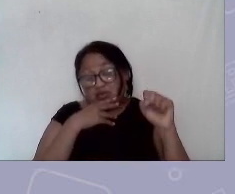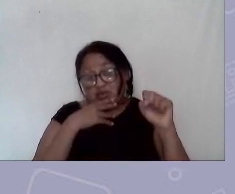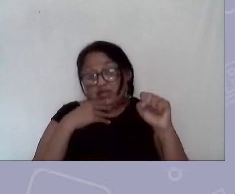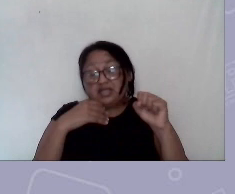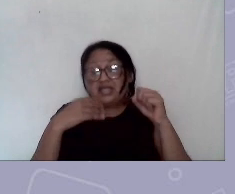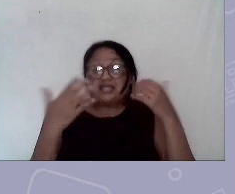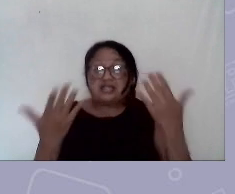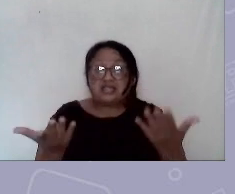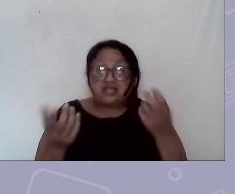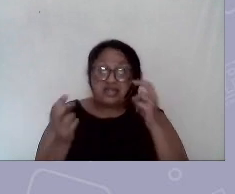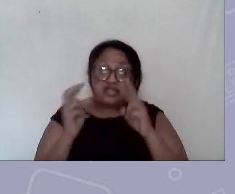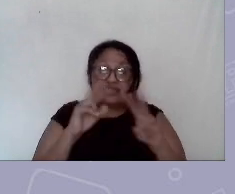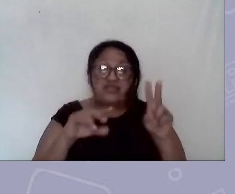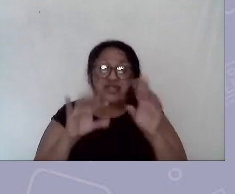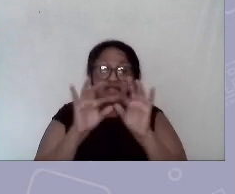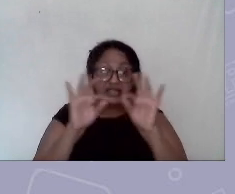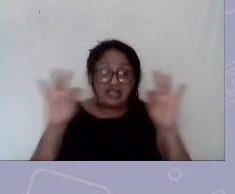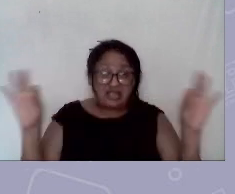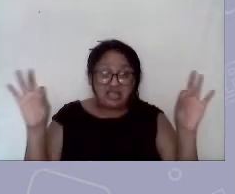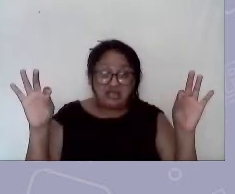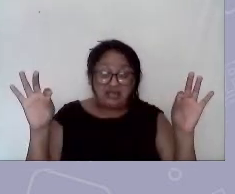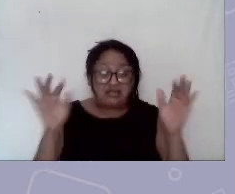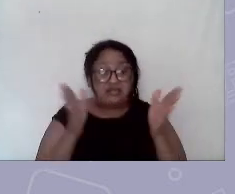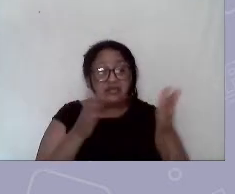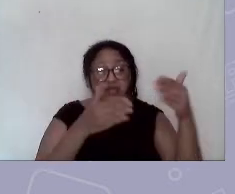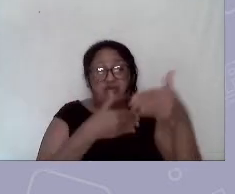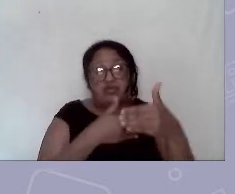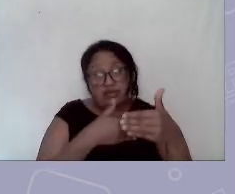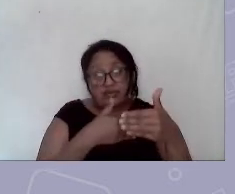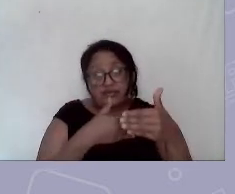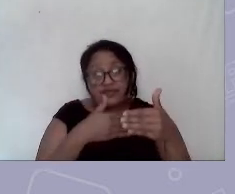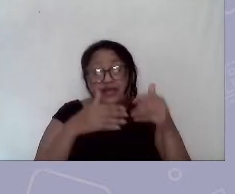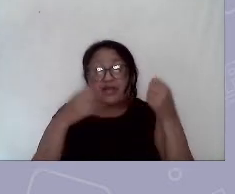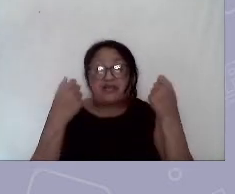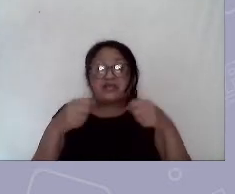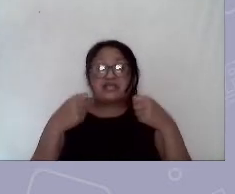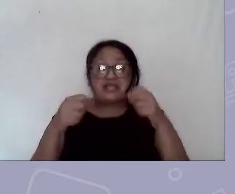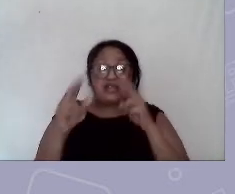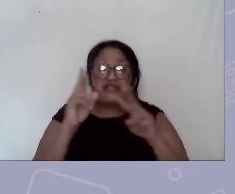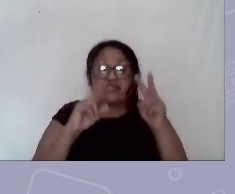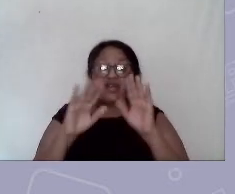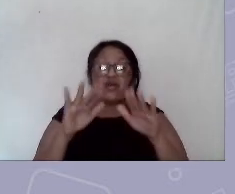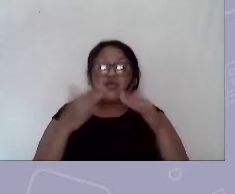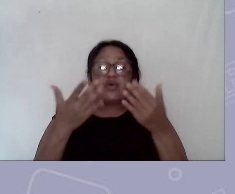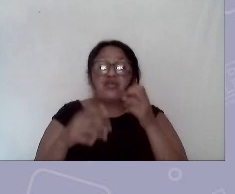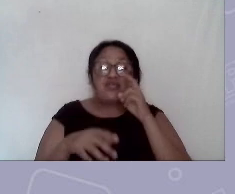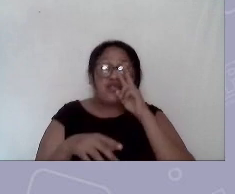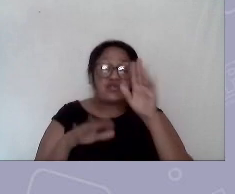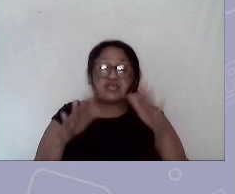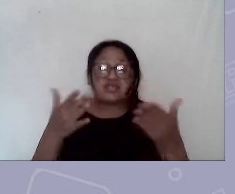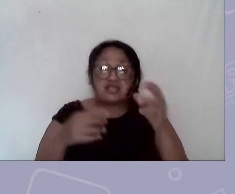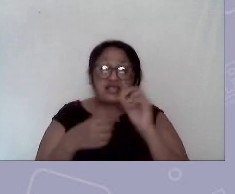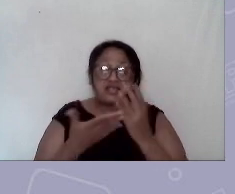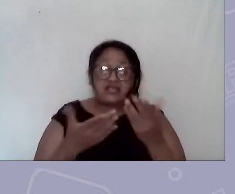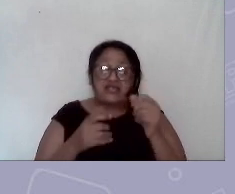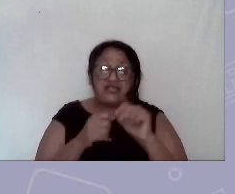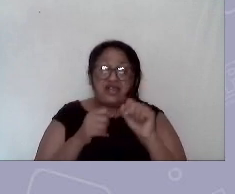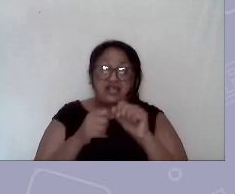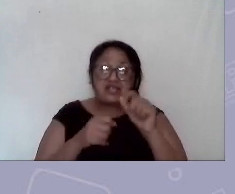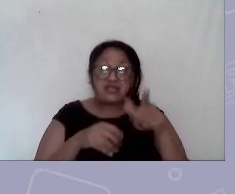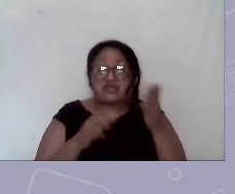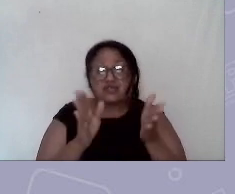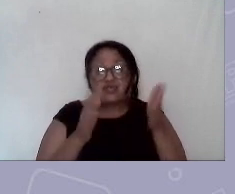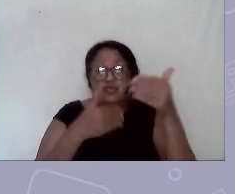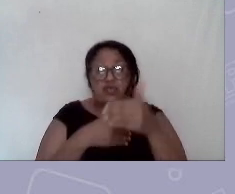quer determinar a distância percorrida pelo bloco e para isso a gente vai ver quais forças atuam no bloco então o bloco